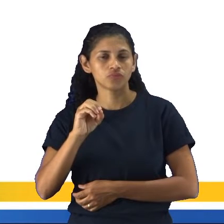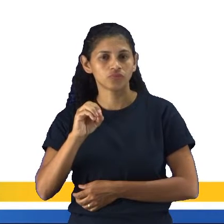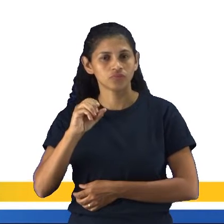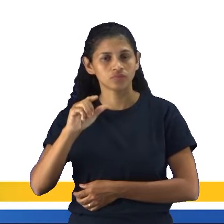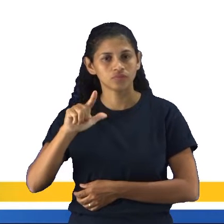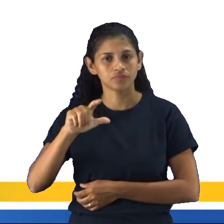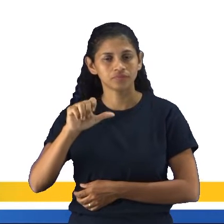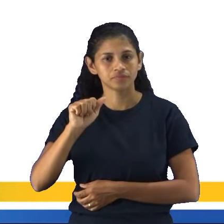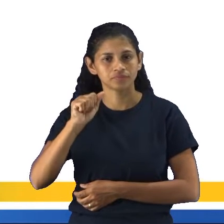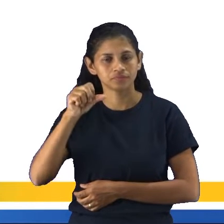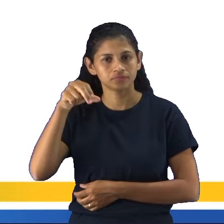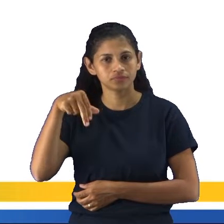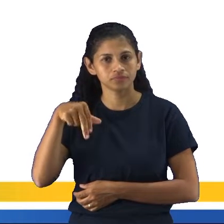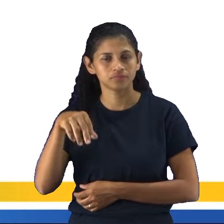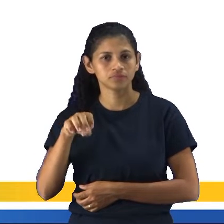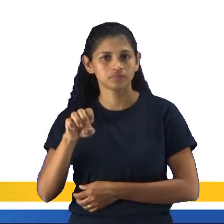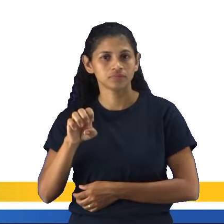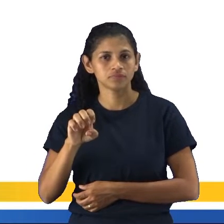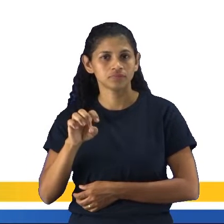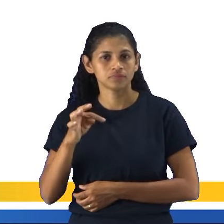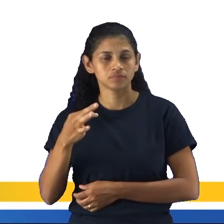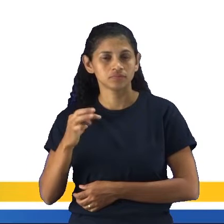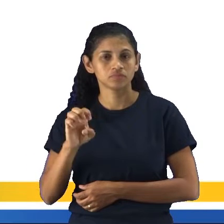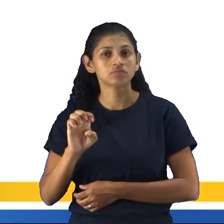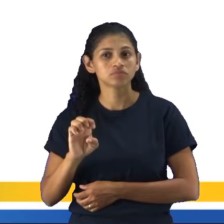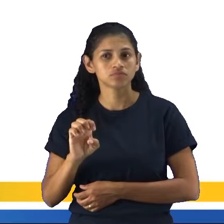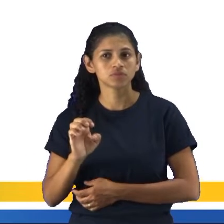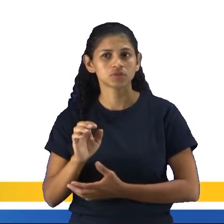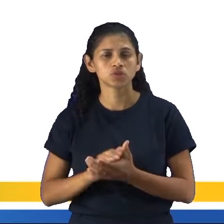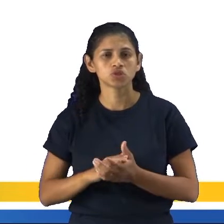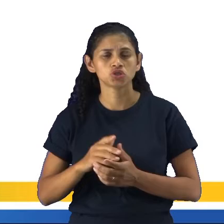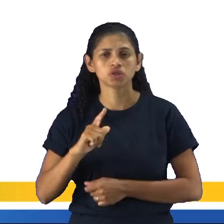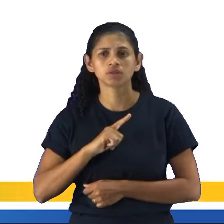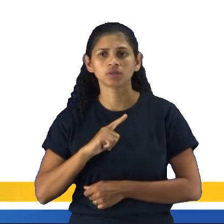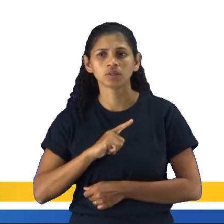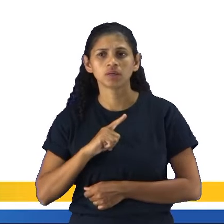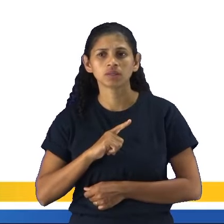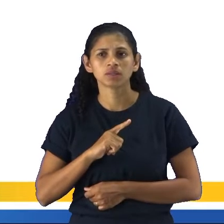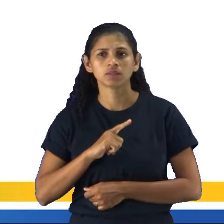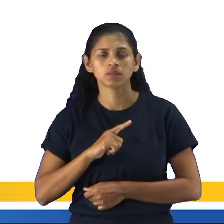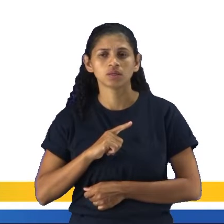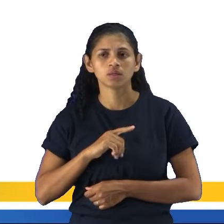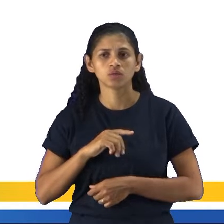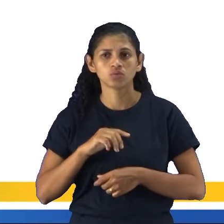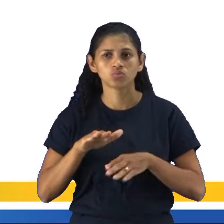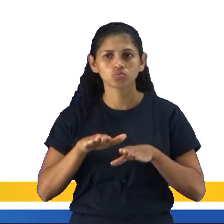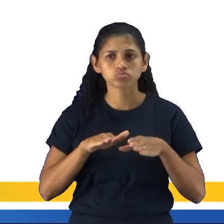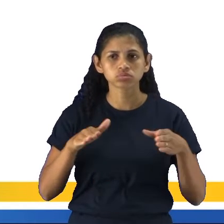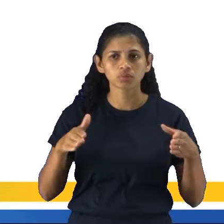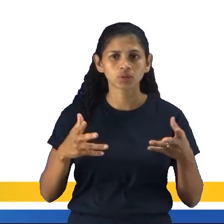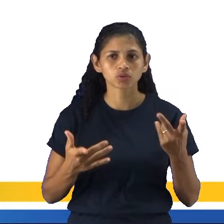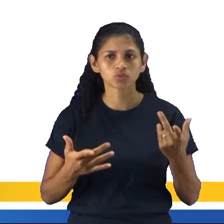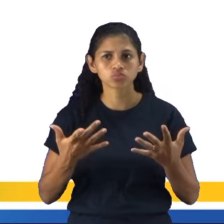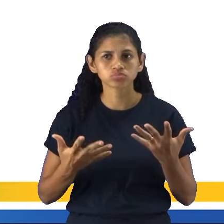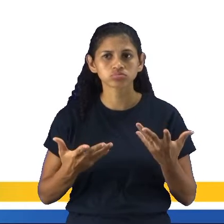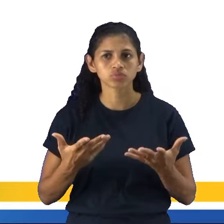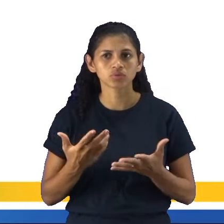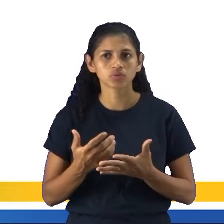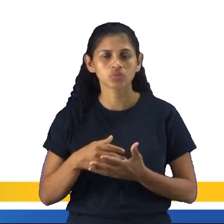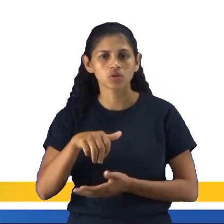uma manta térmica e temos um isopor. Eles isolam